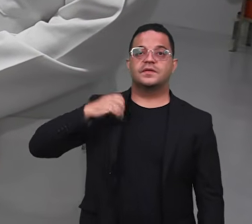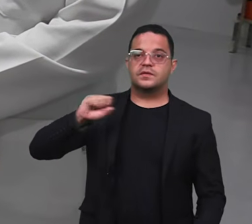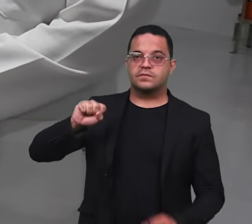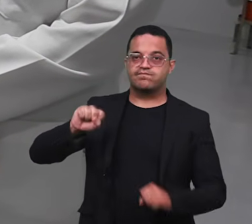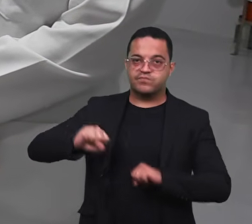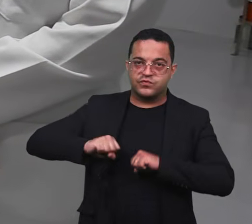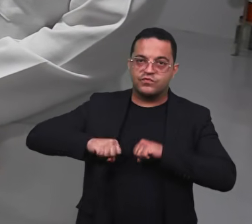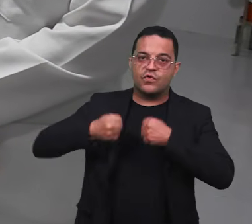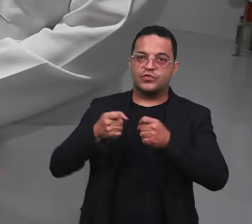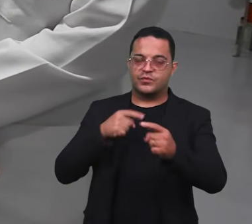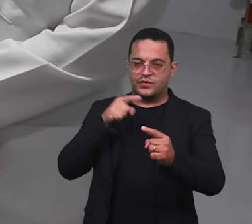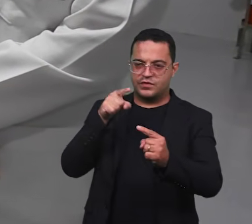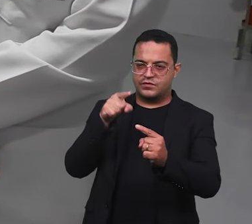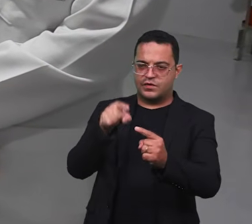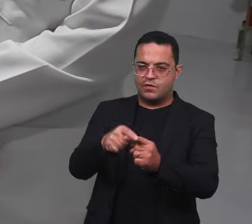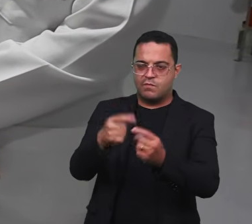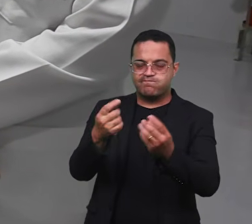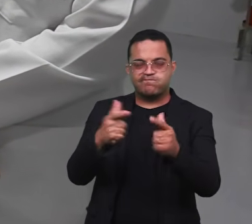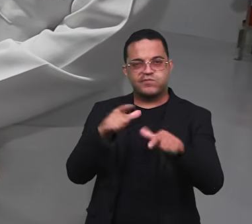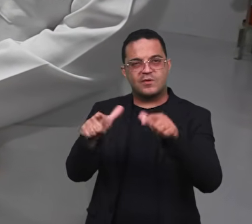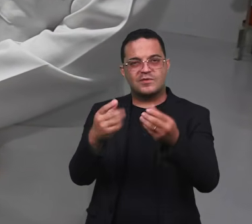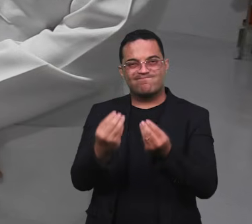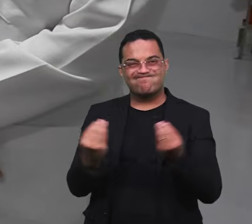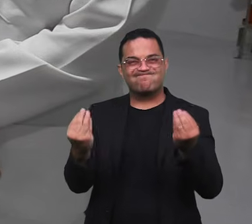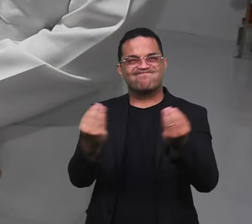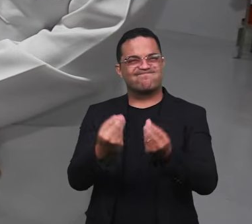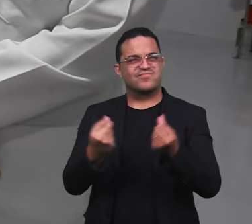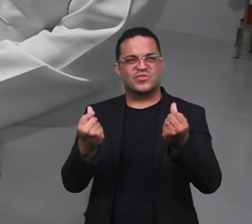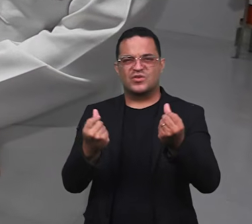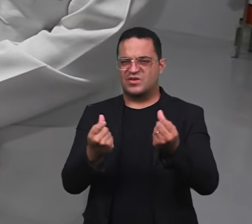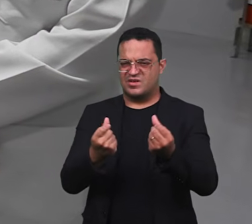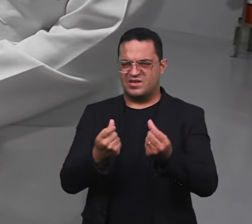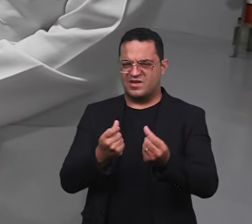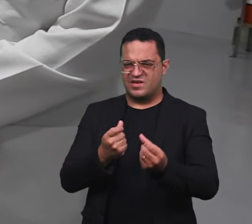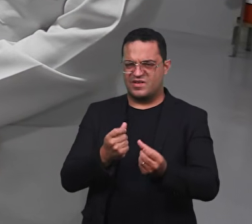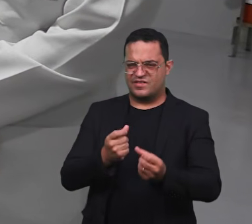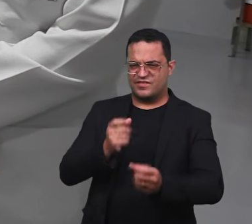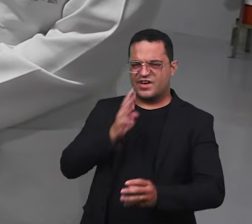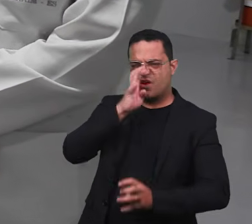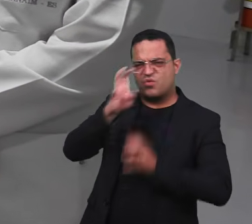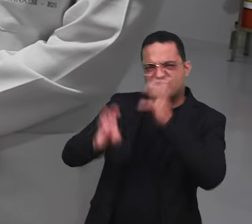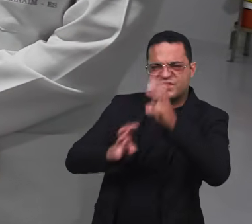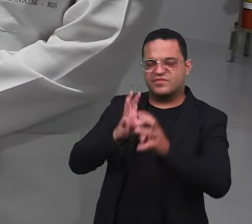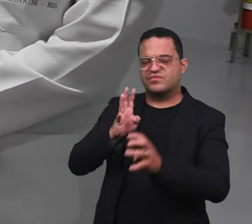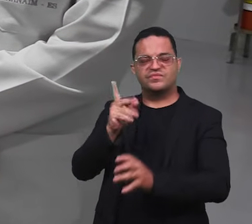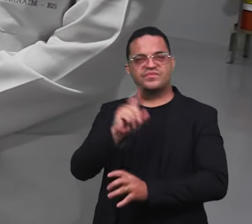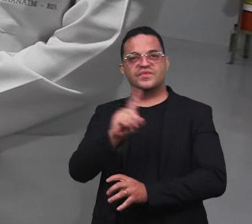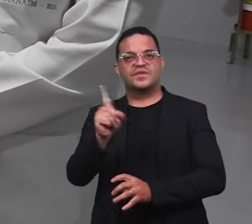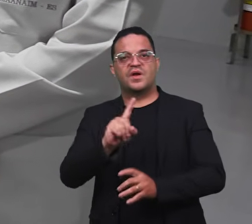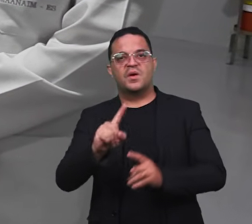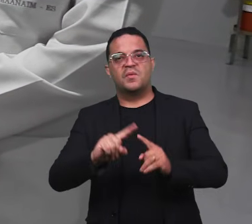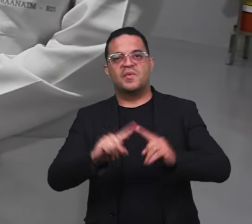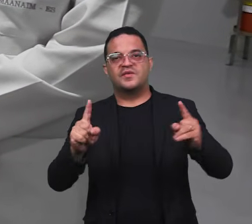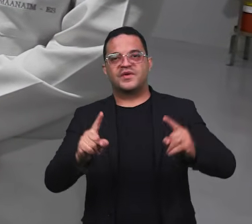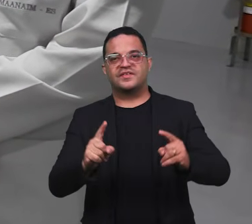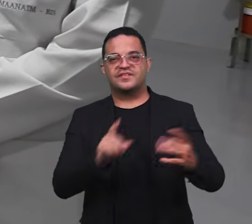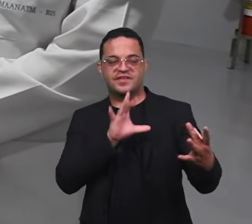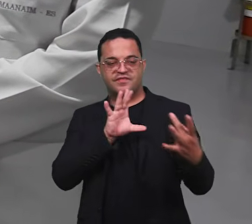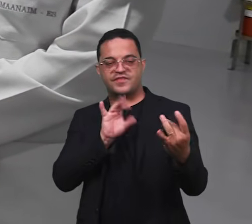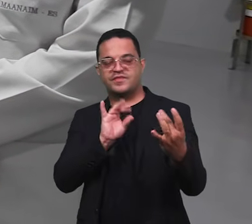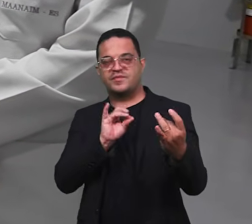bem qualificados e com atendimento que dispensa comentários, né? Temos o retorno de pessoas que já